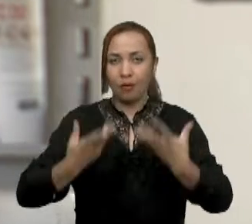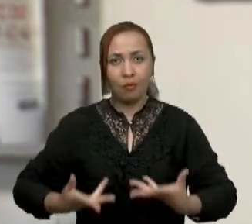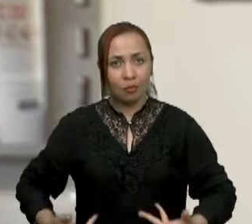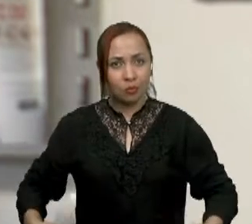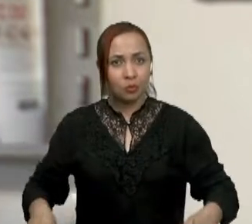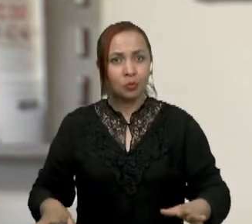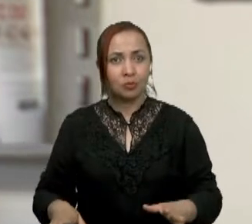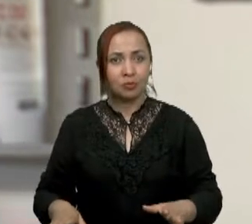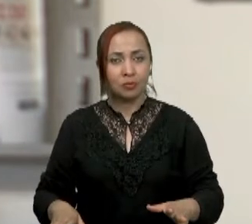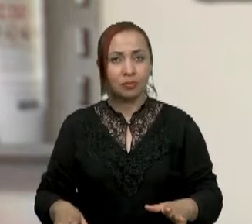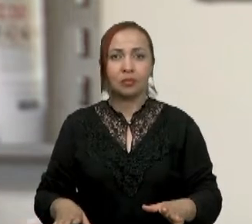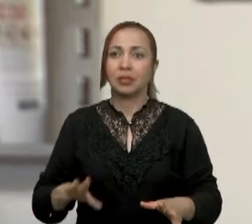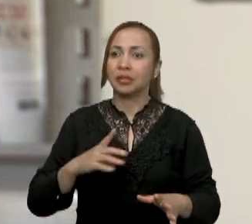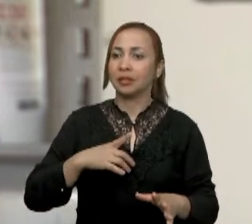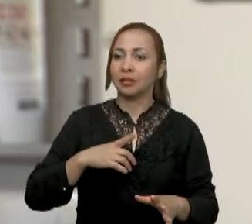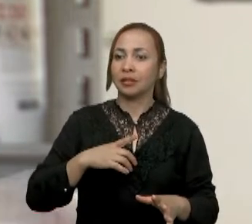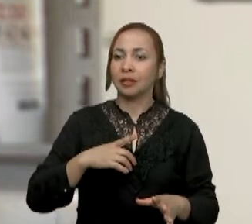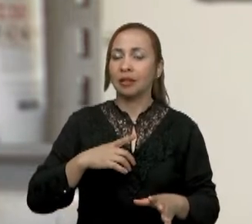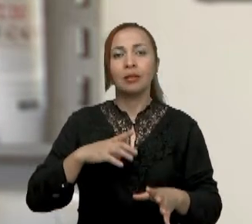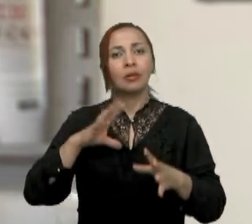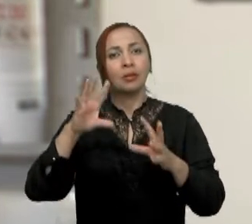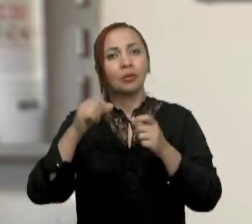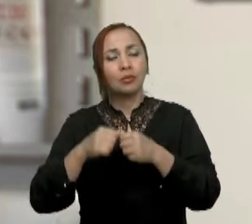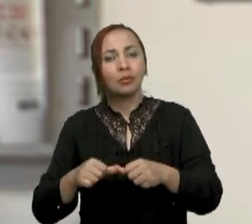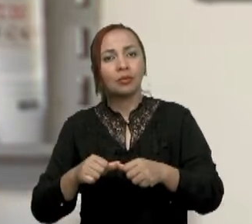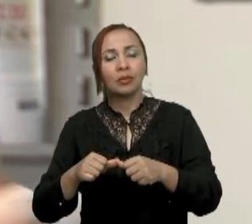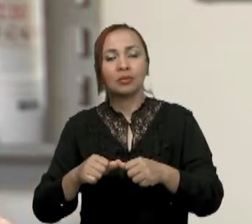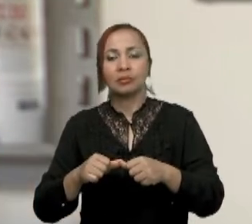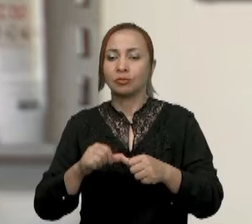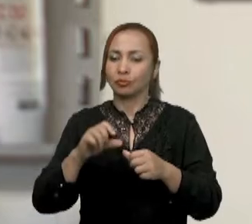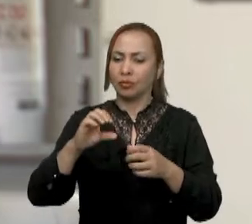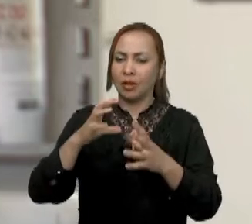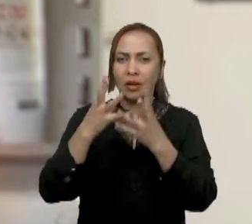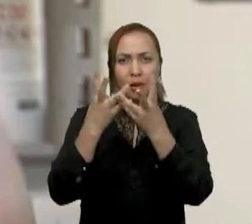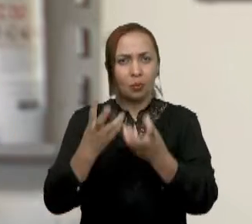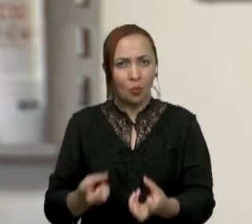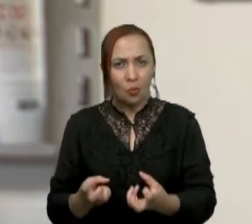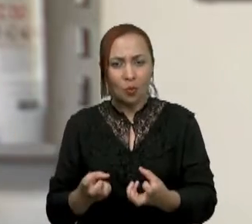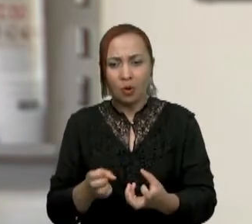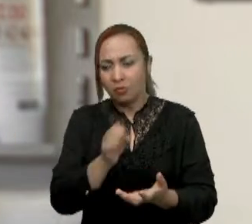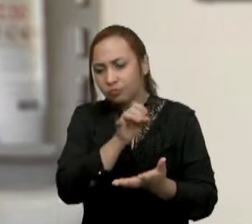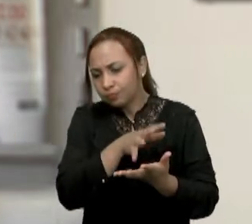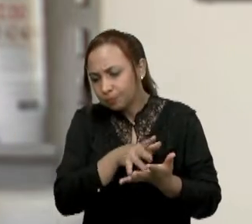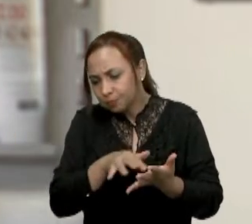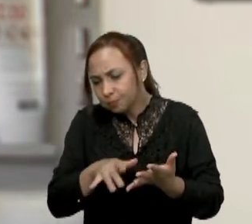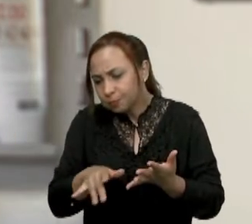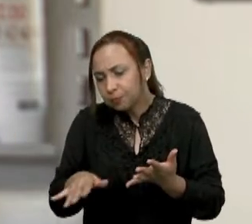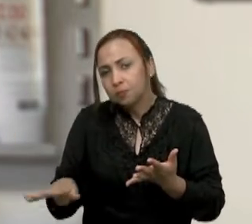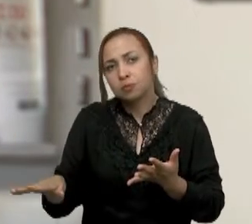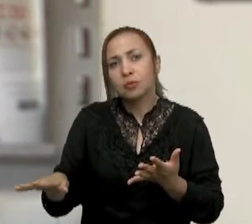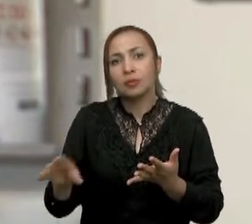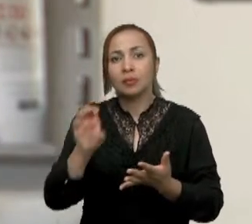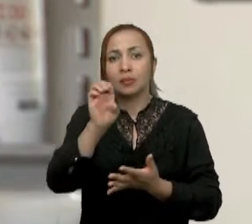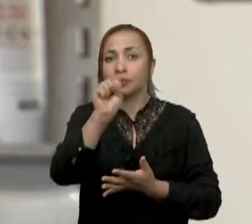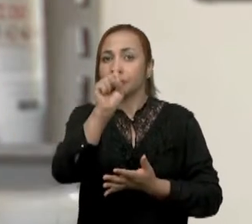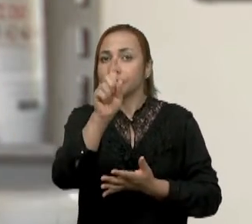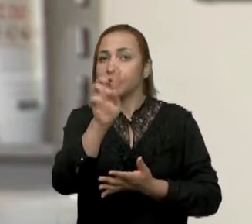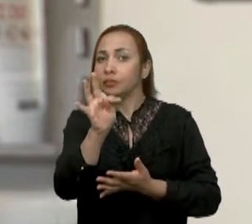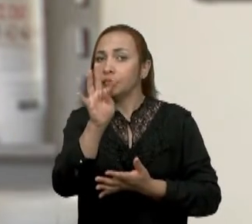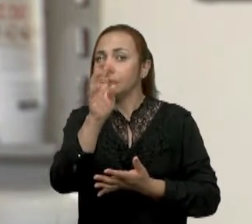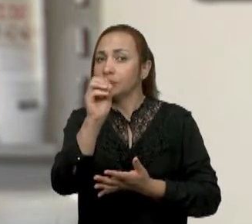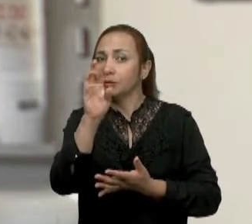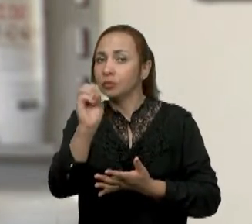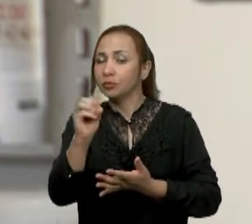aquele aquela aquele resíduo vai para o esgoto e muitas vezes a gente limpa o nosso filtro da máquina de lavar